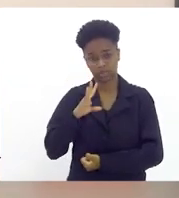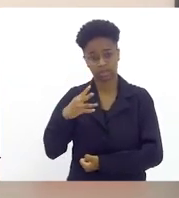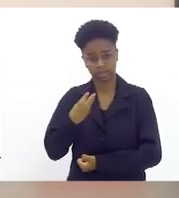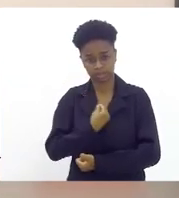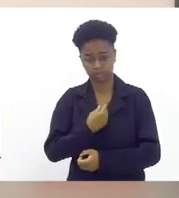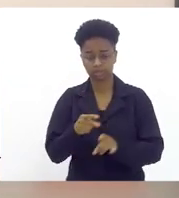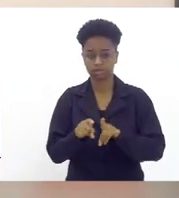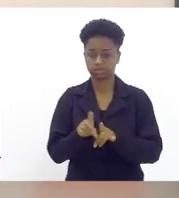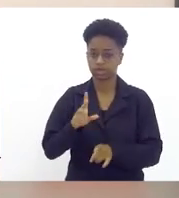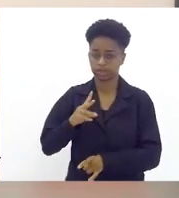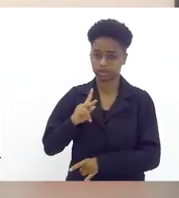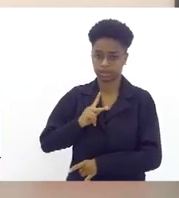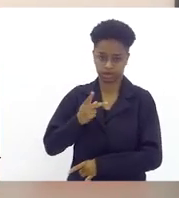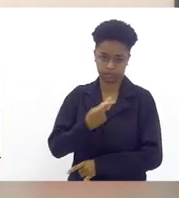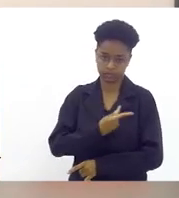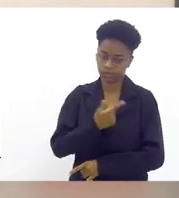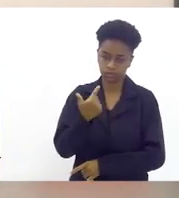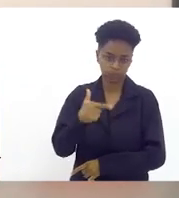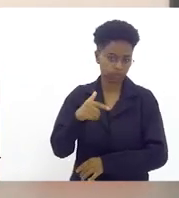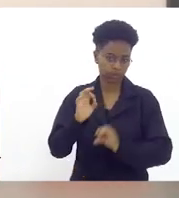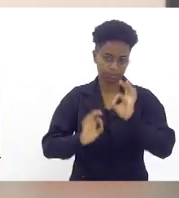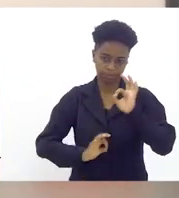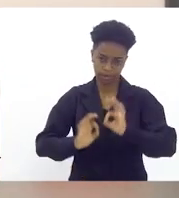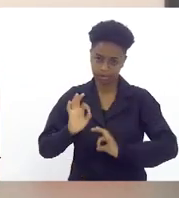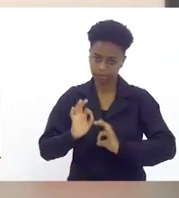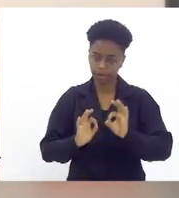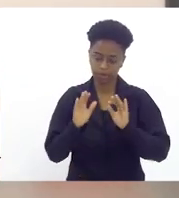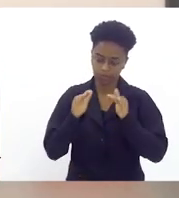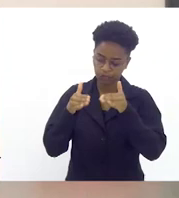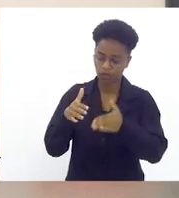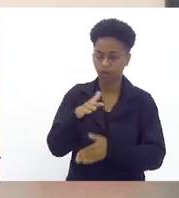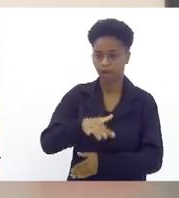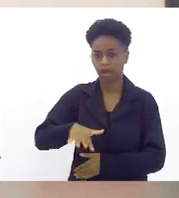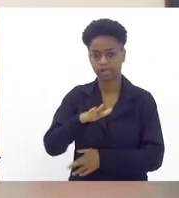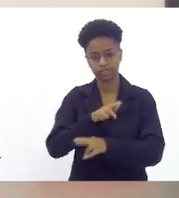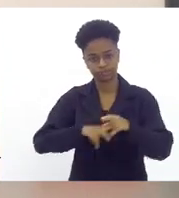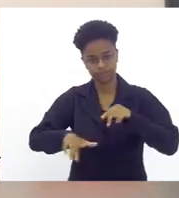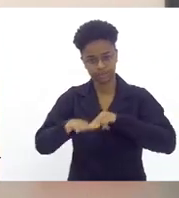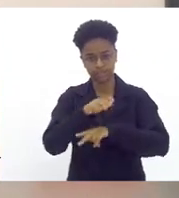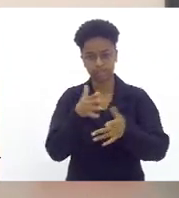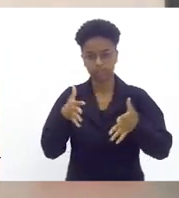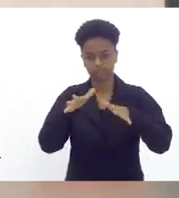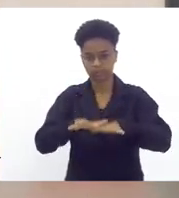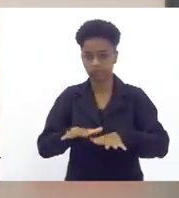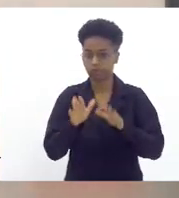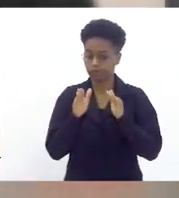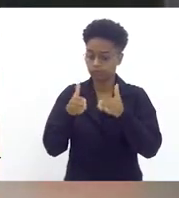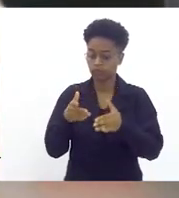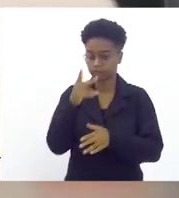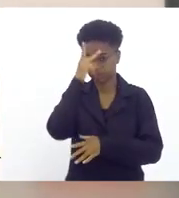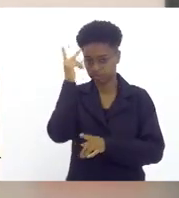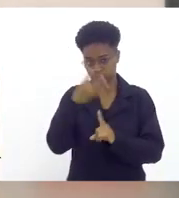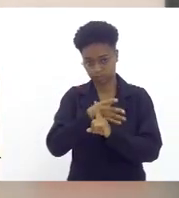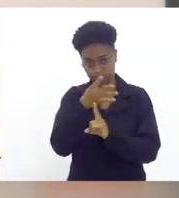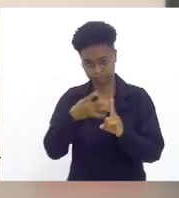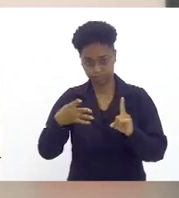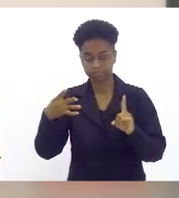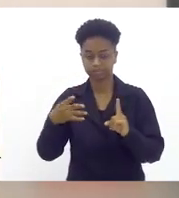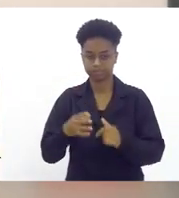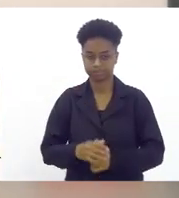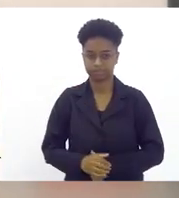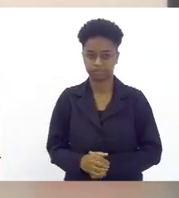travestis, mas despreparadas com toda a temática de diversidade e inclusão para pessoas LGBTI+, em seu sentido